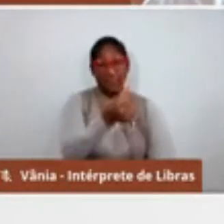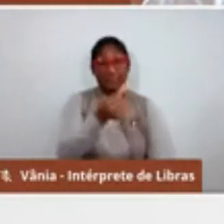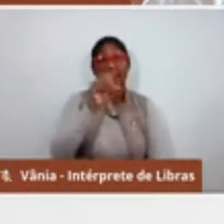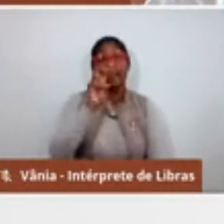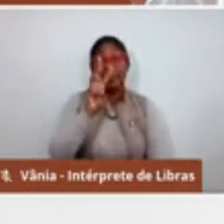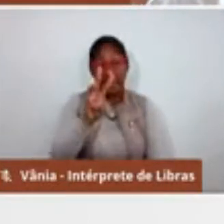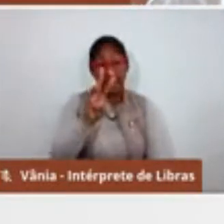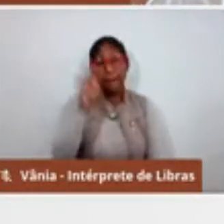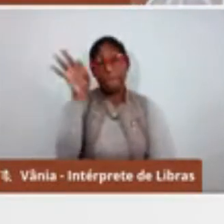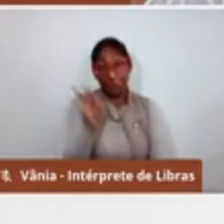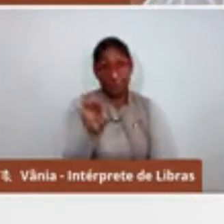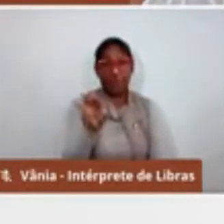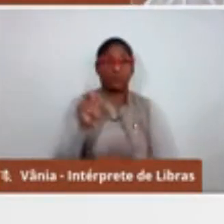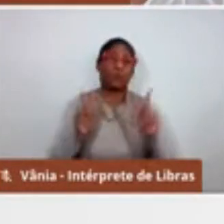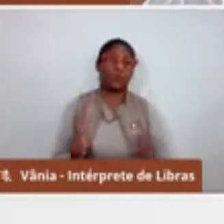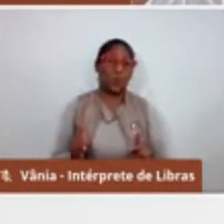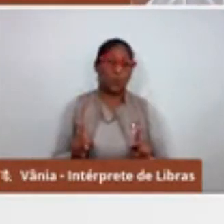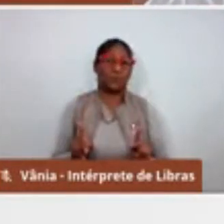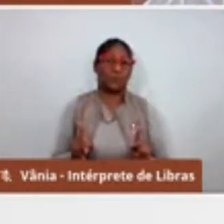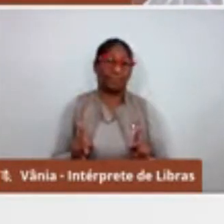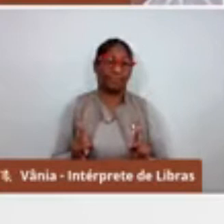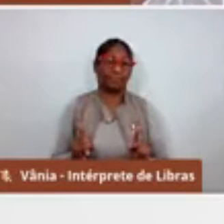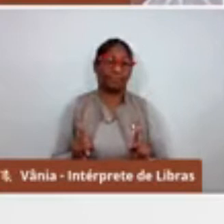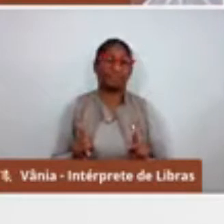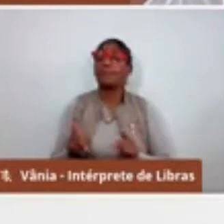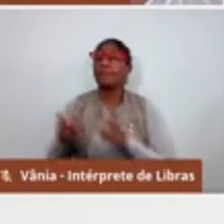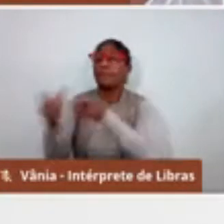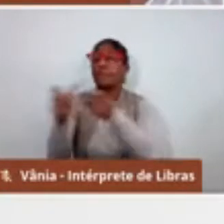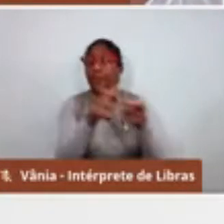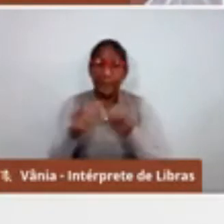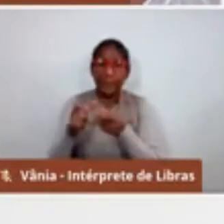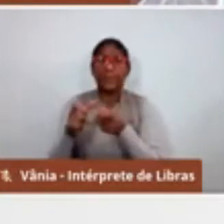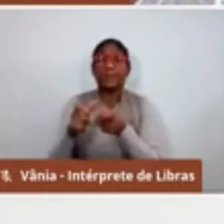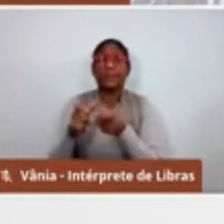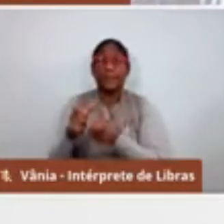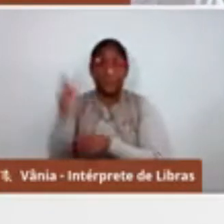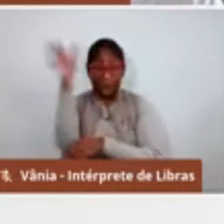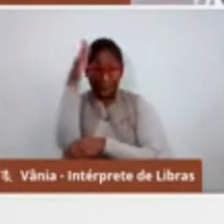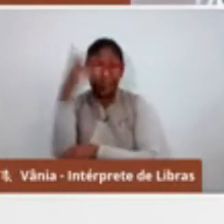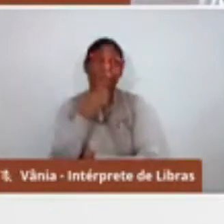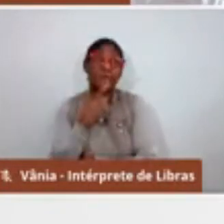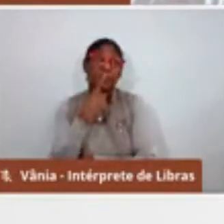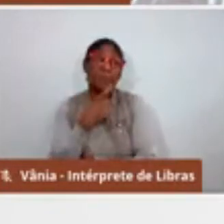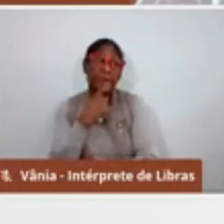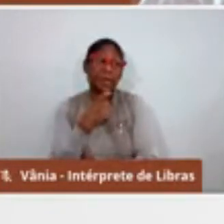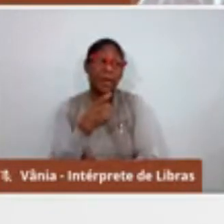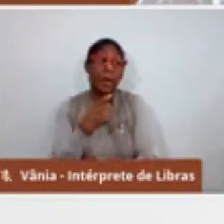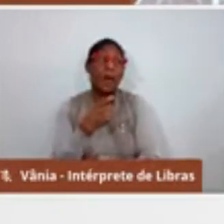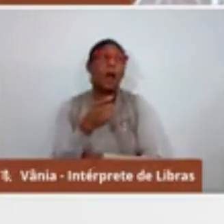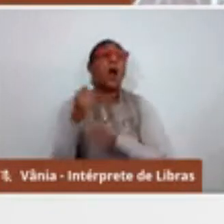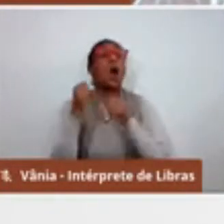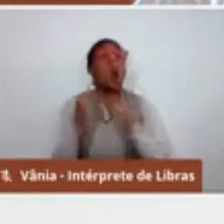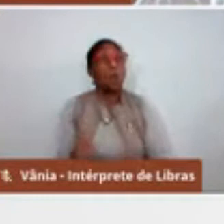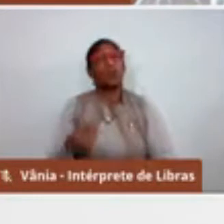63,6% da população gaúcha. Nestes municípios que estão em bandeira vermelha, podem adotar os protocolos